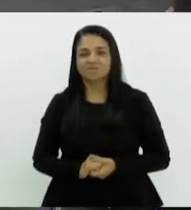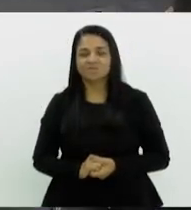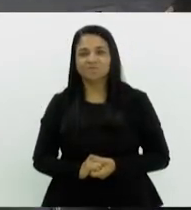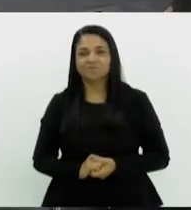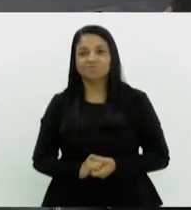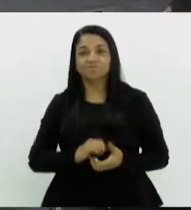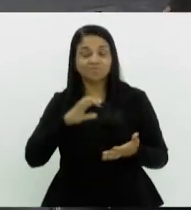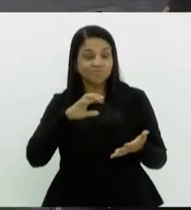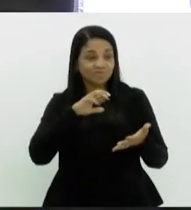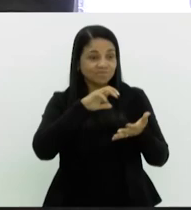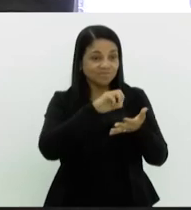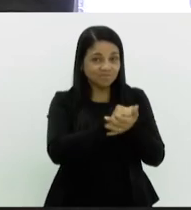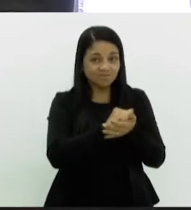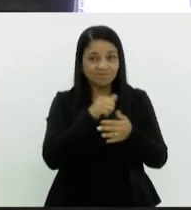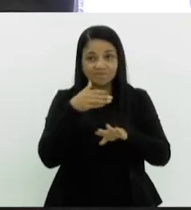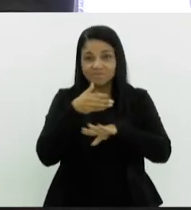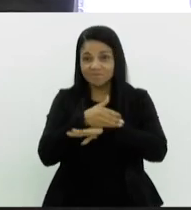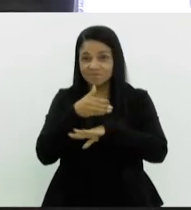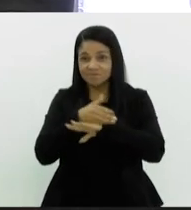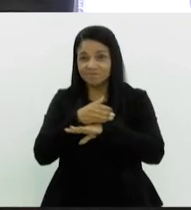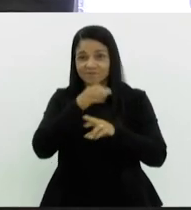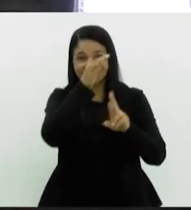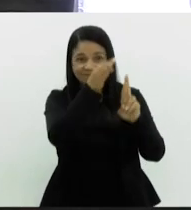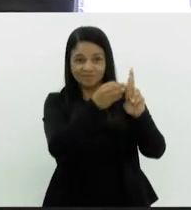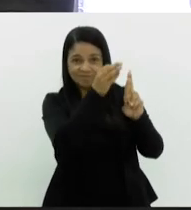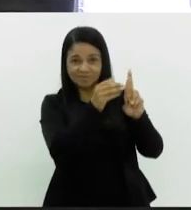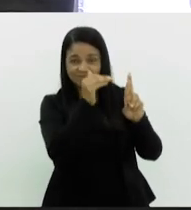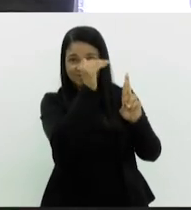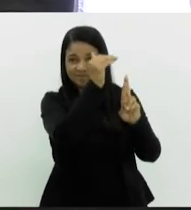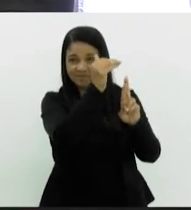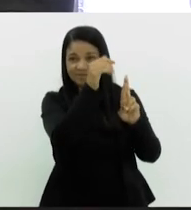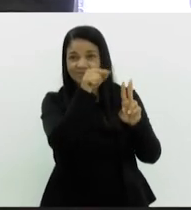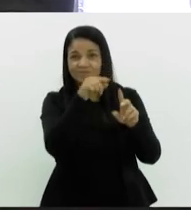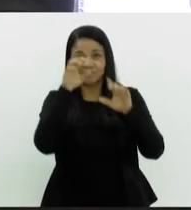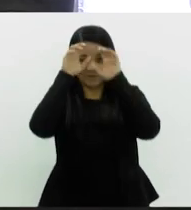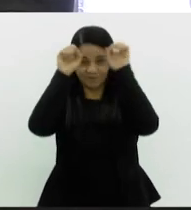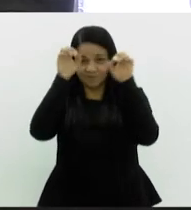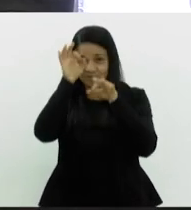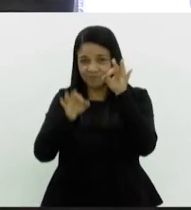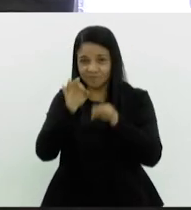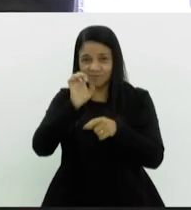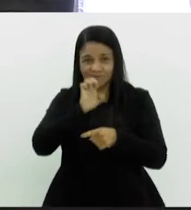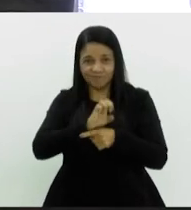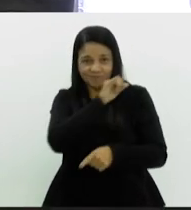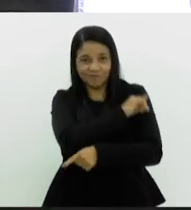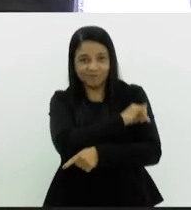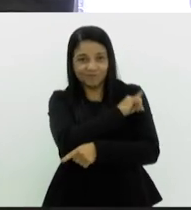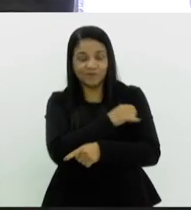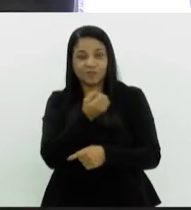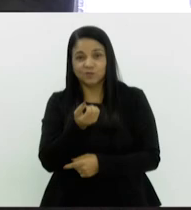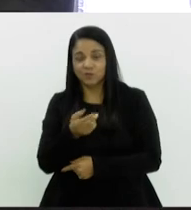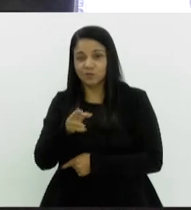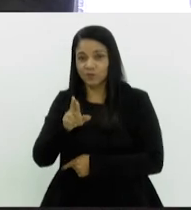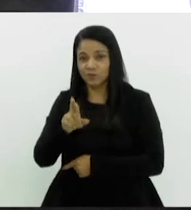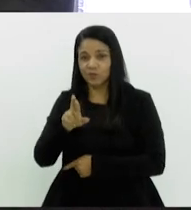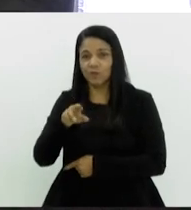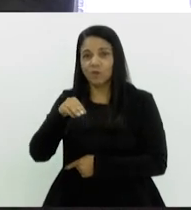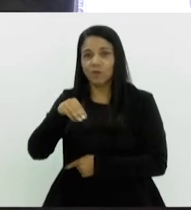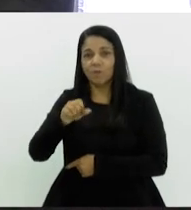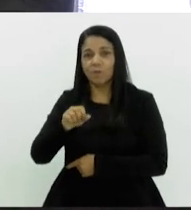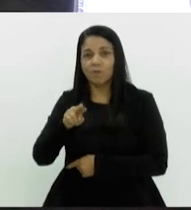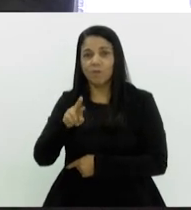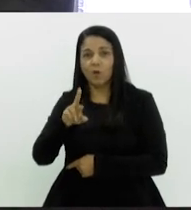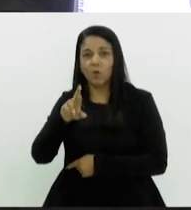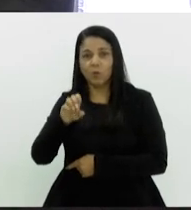Quero registrar a presença do desembargador do Tribunal de Justiça do Estado do Rio de Janeiro, doutor Mauro